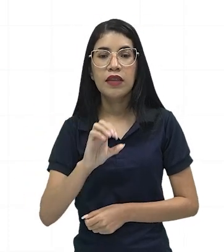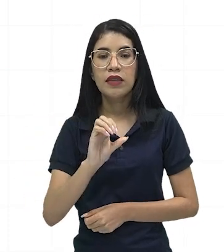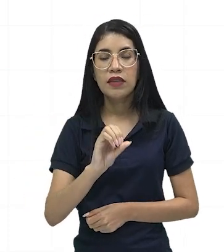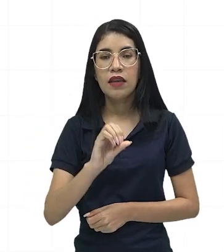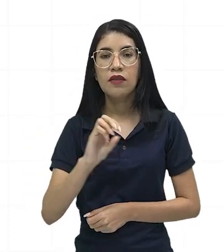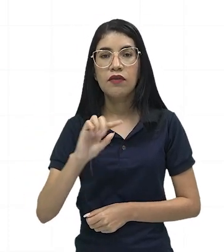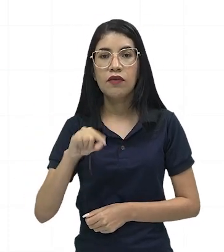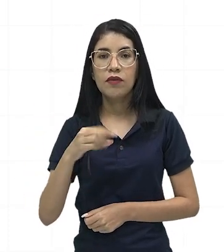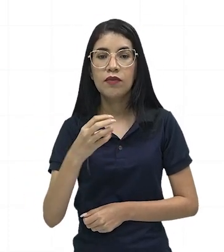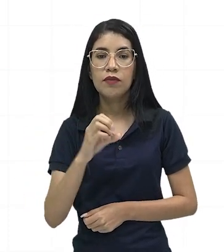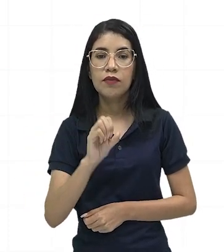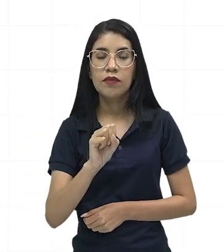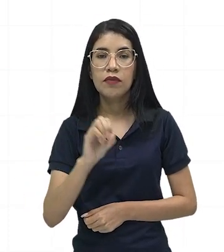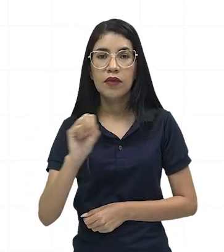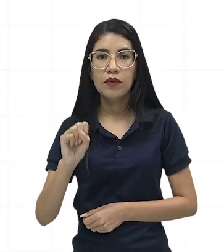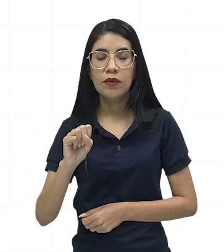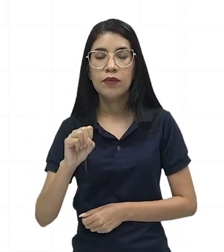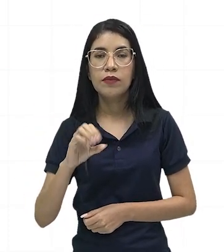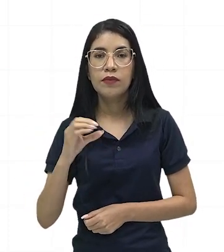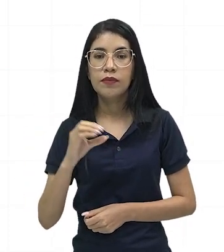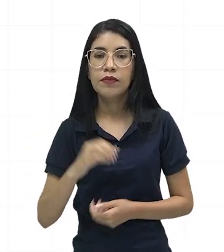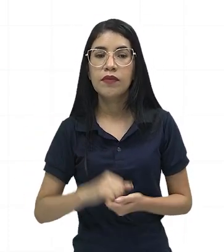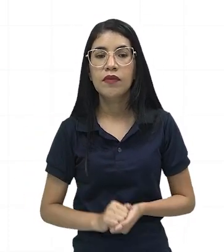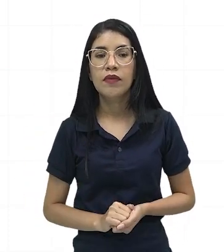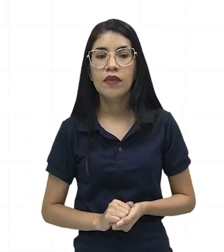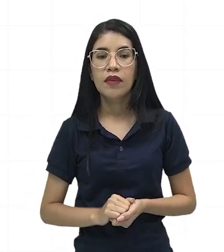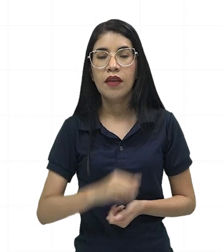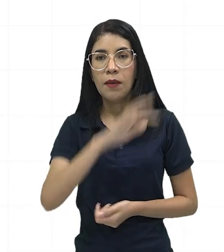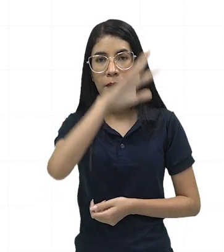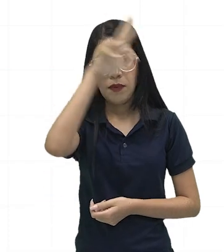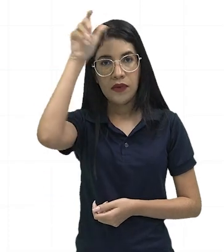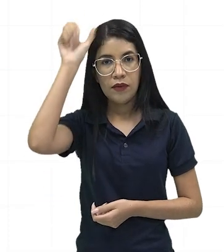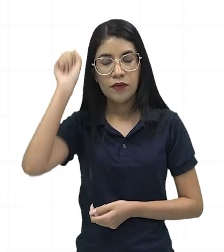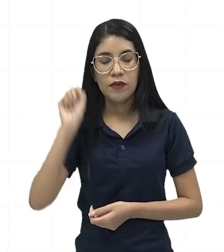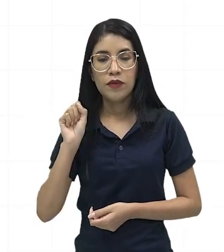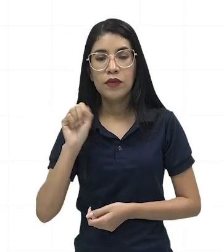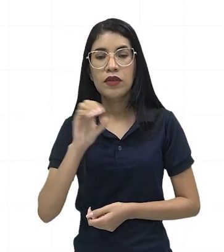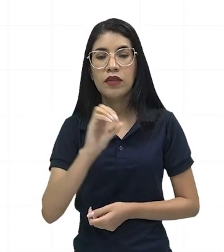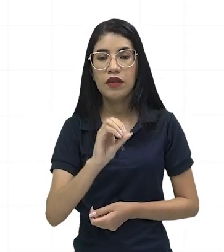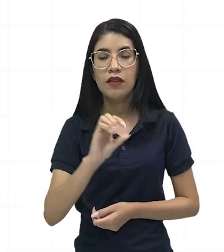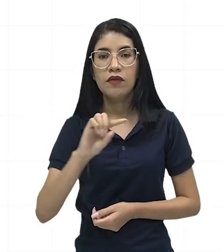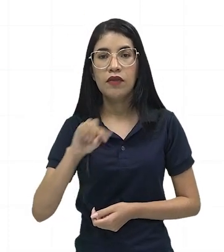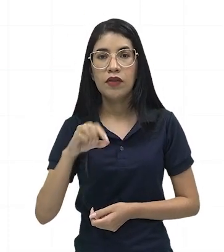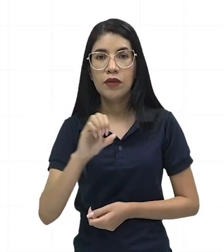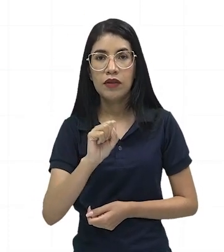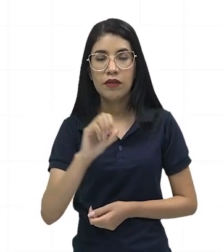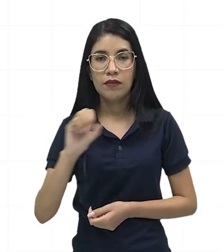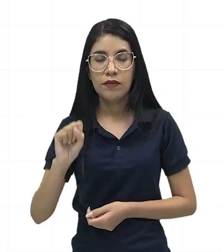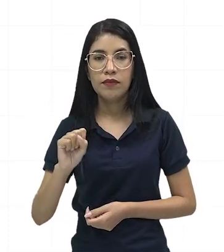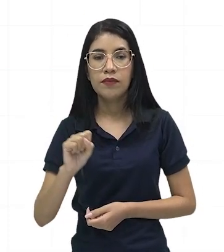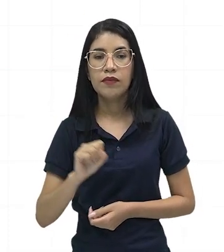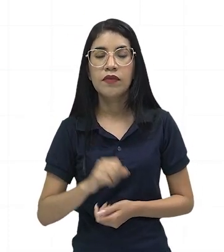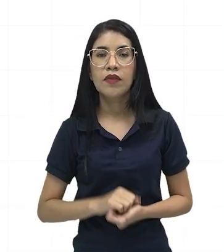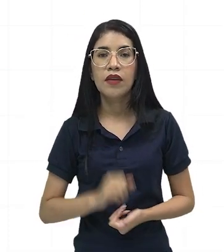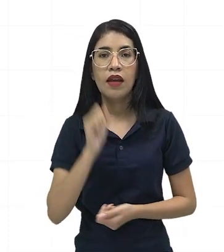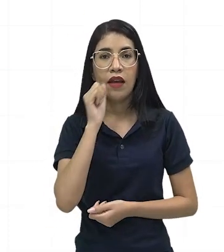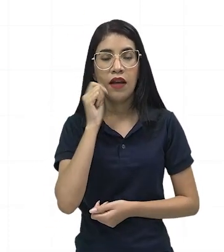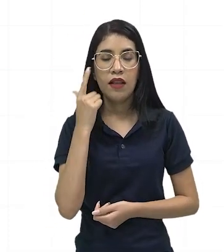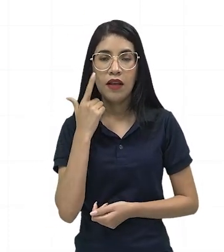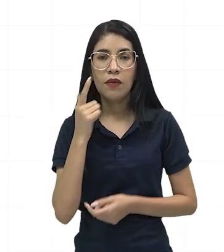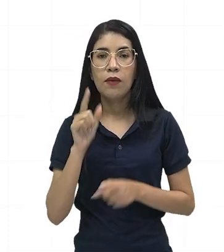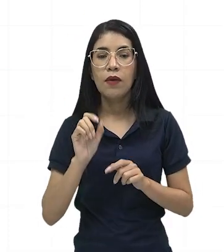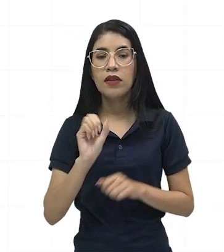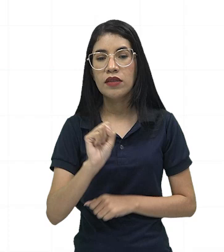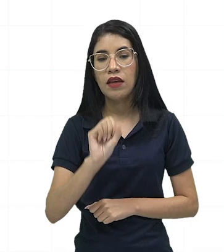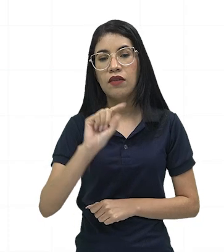centavos. Mato Grosso do Sul, 0,88 centavos também. Alagoas,